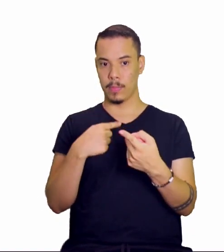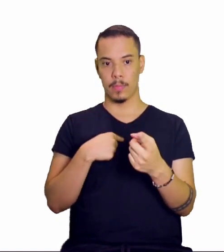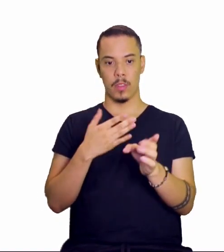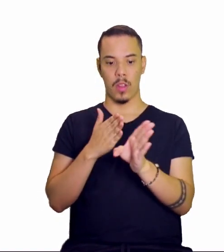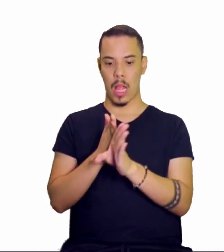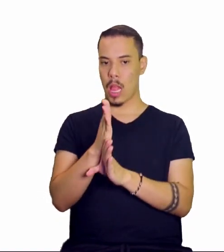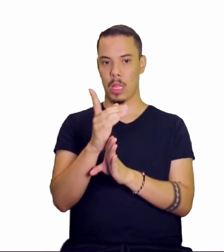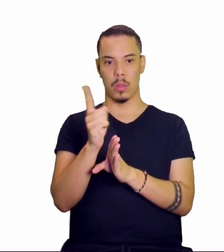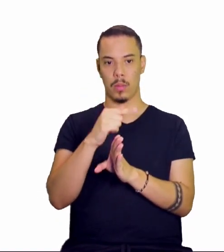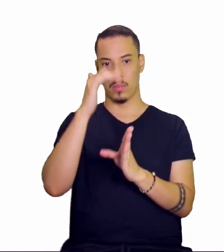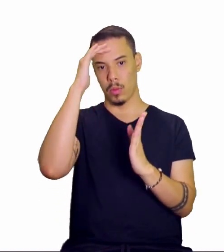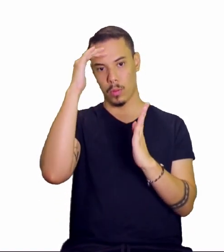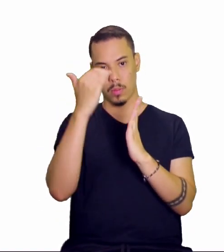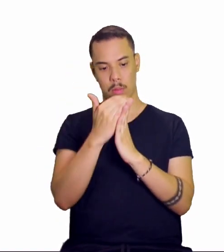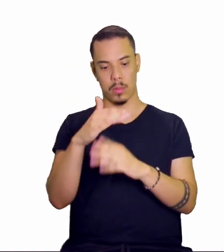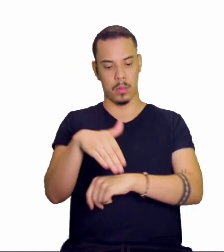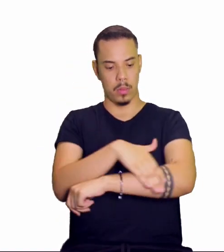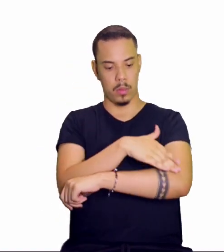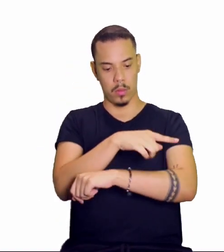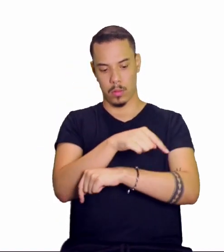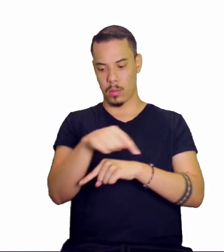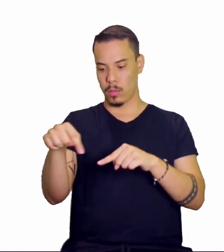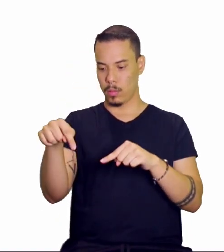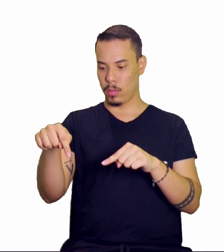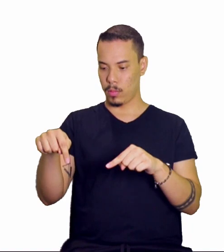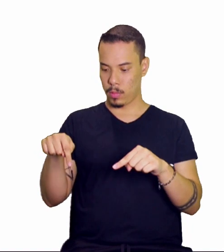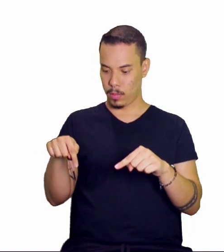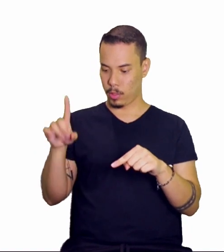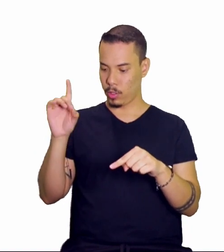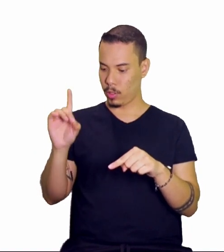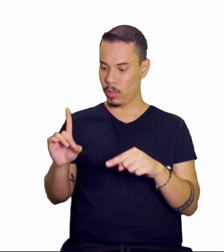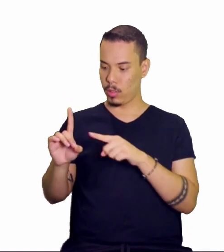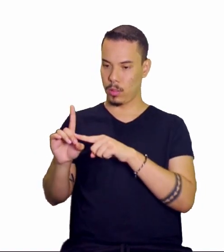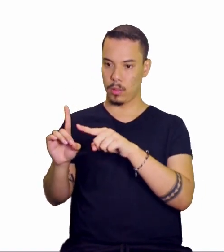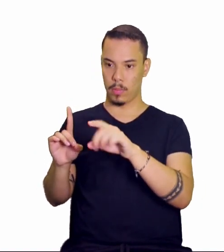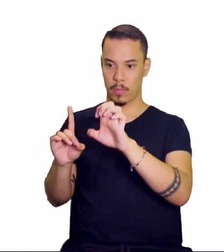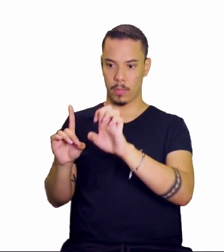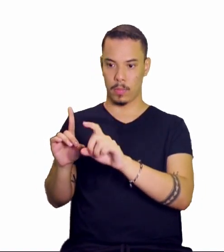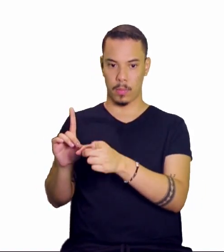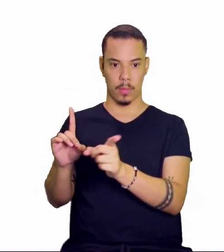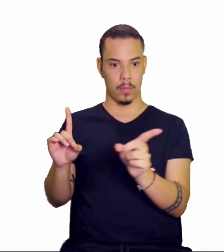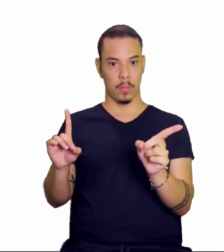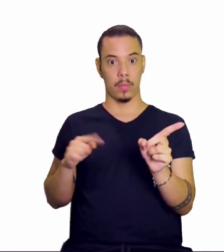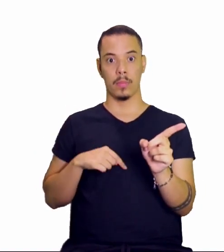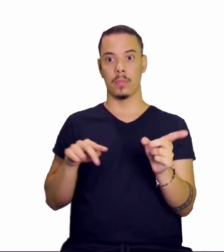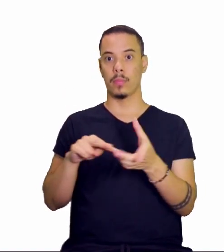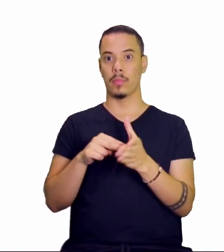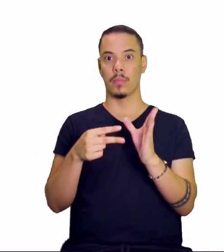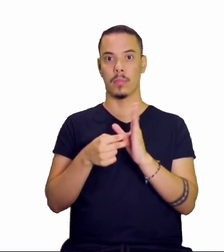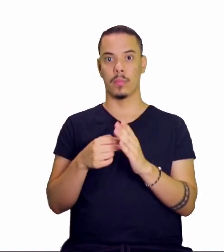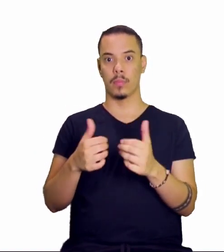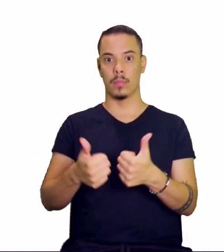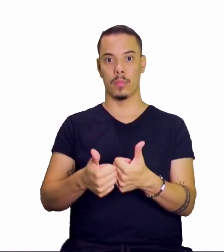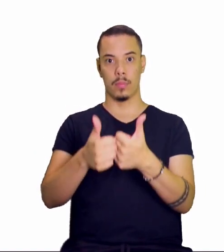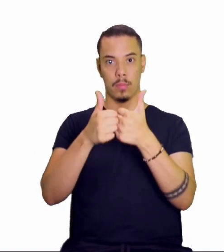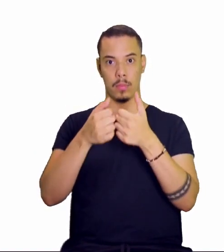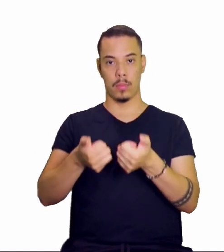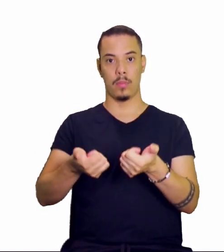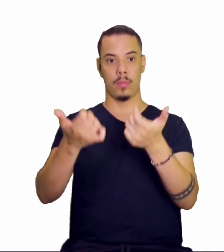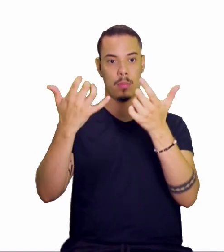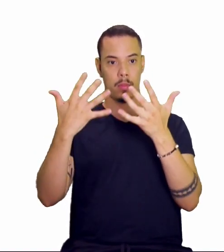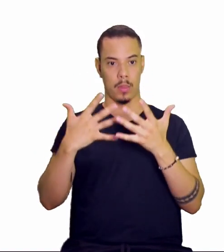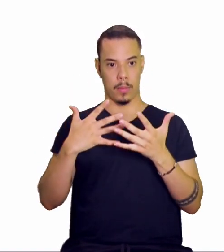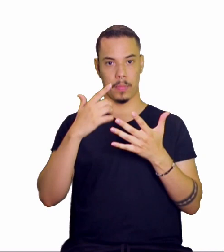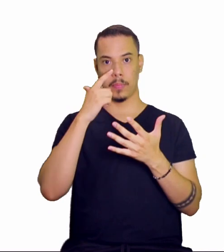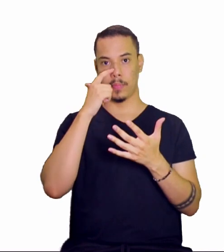reta, eu tenho que obedecer as ruas, então eu vou ter que ir para a direita, eu vou ter que ir para a esquerda. O meu deslocamento ele é o quê? Orientado, não é verdade? Sendo